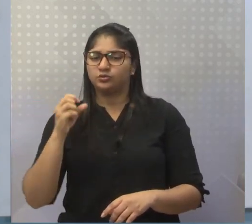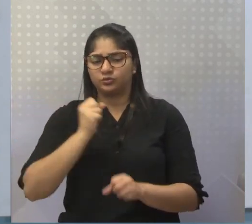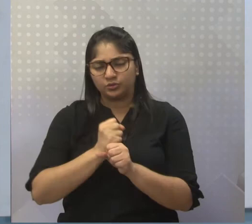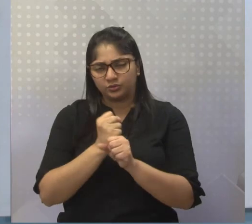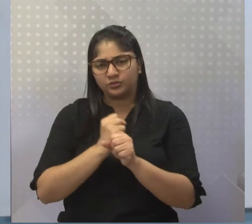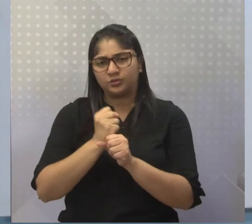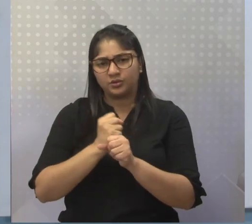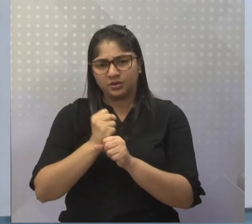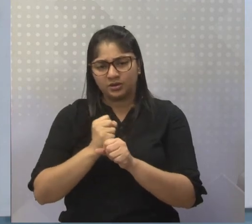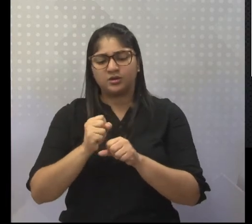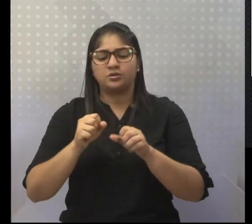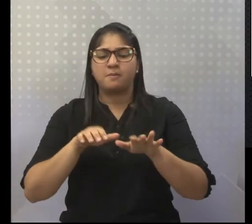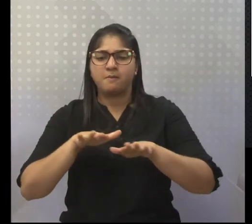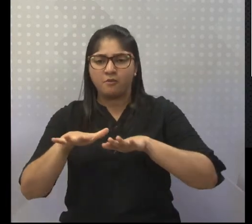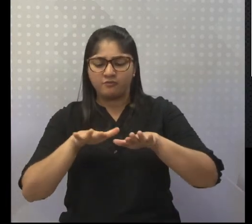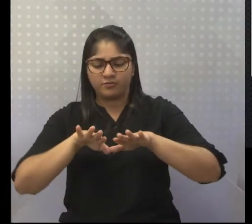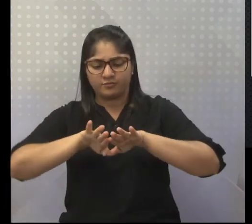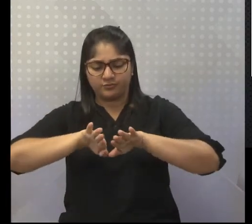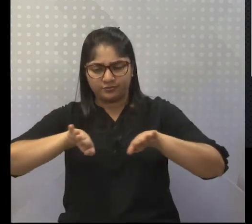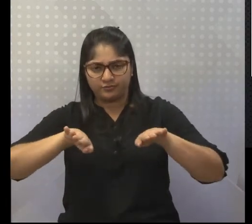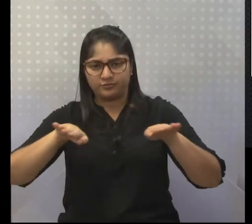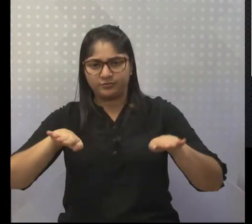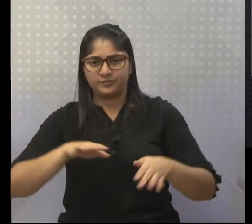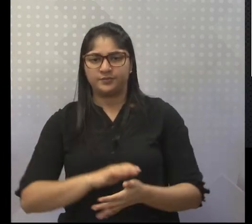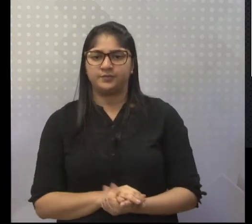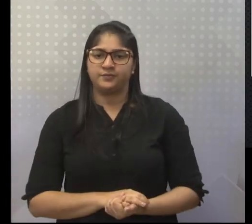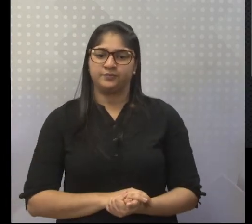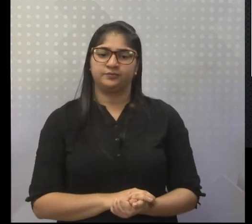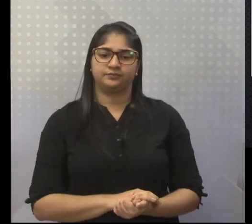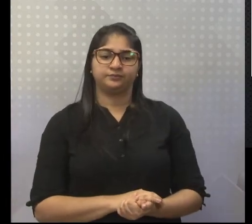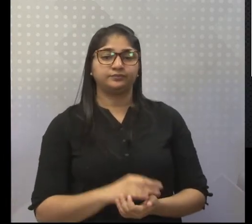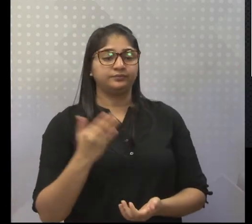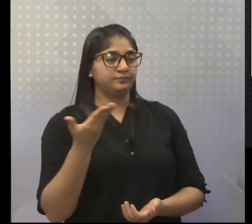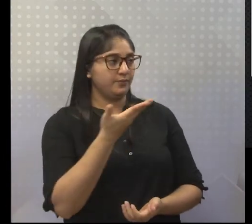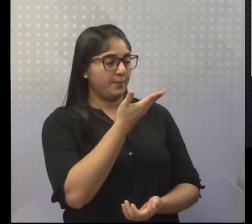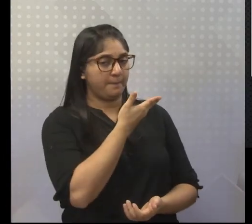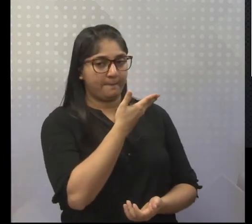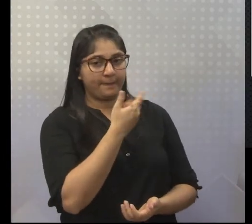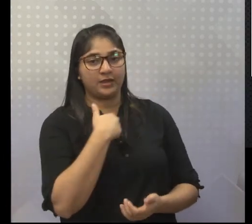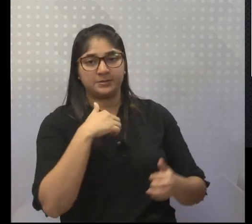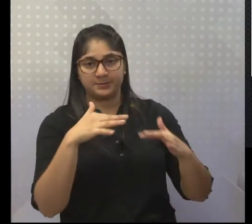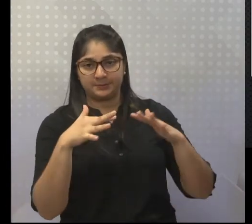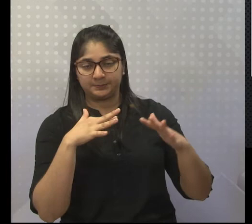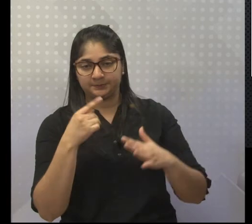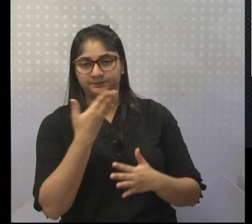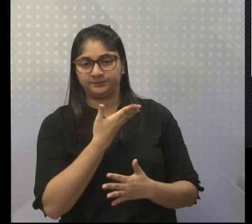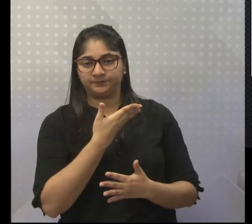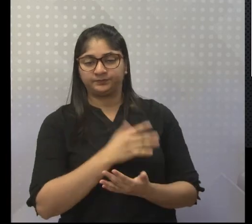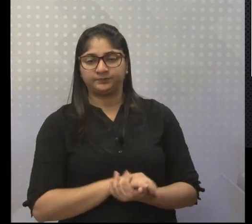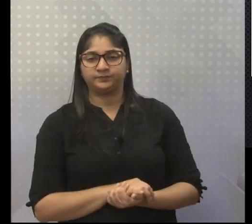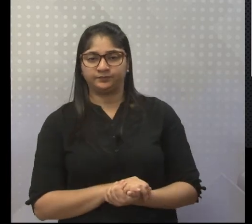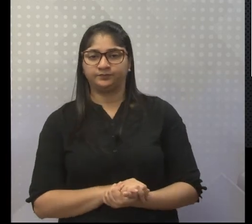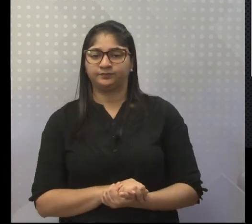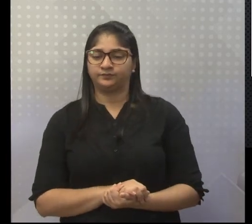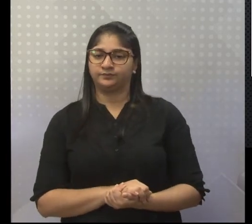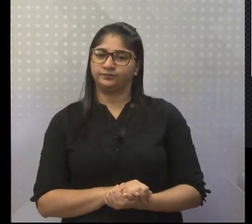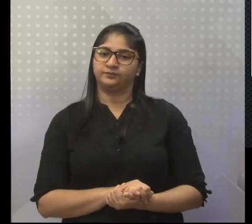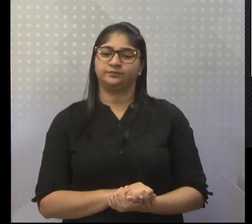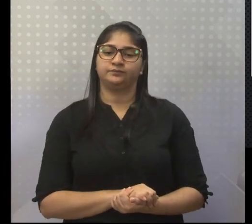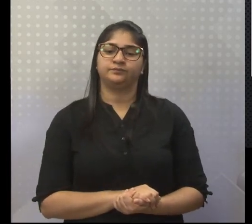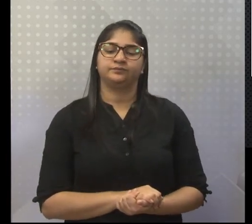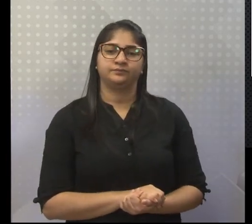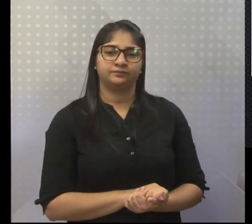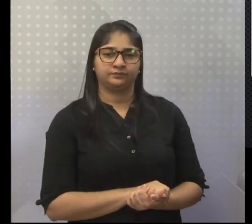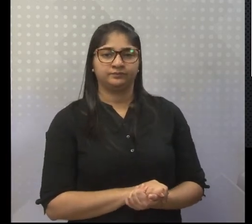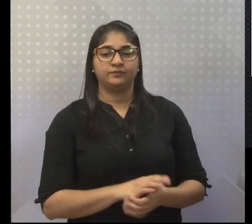submersa ainda falar já e pronto olha esse movimento aí ó esse movimento